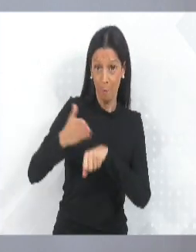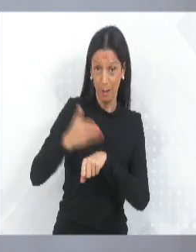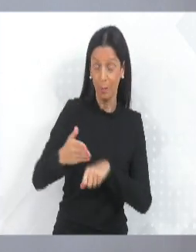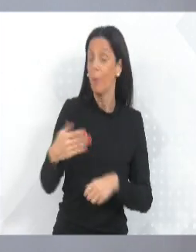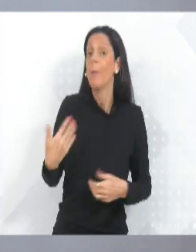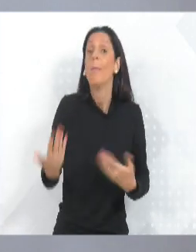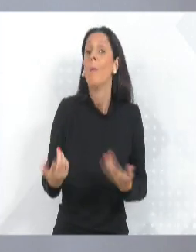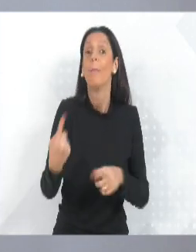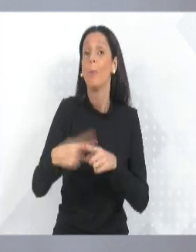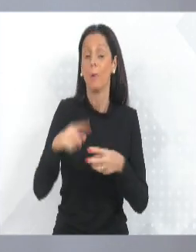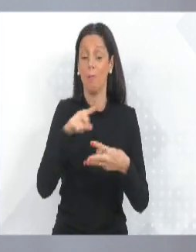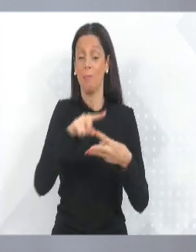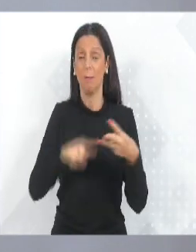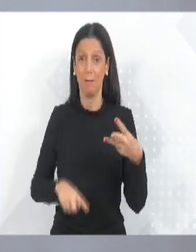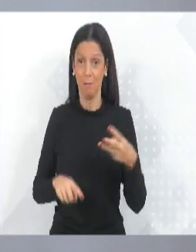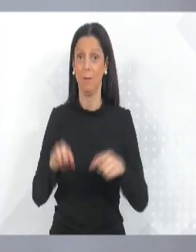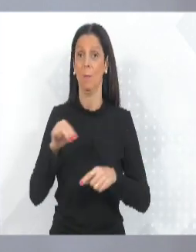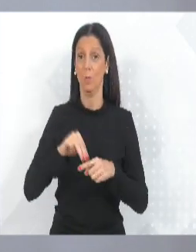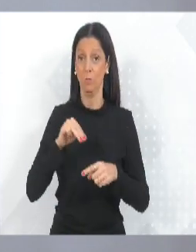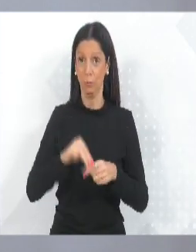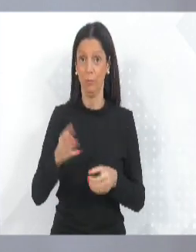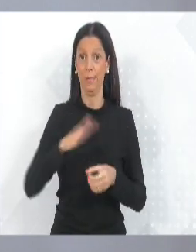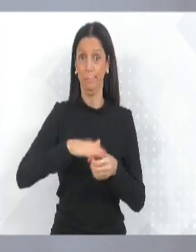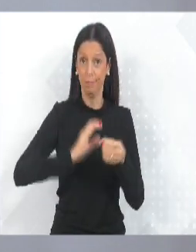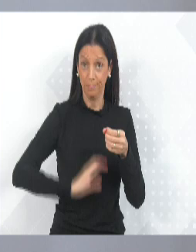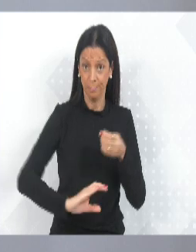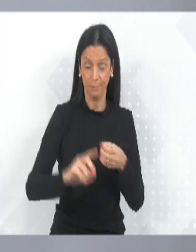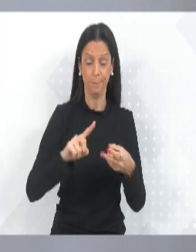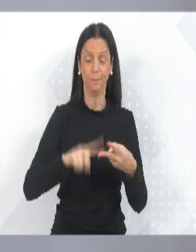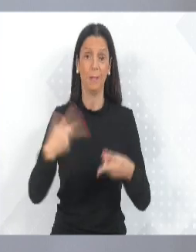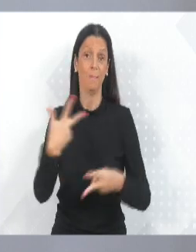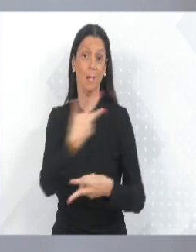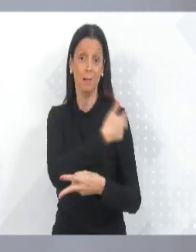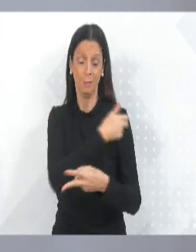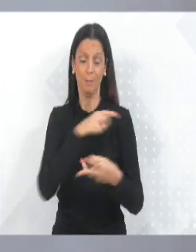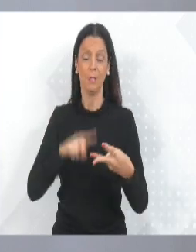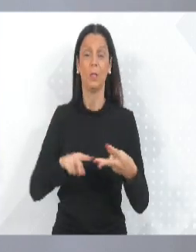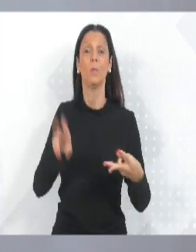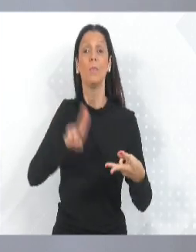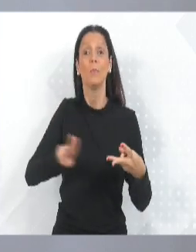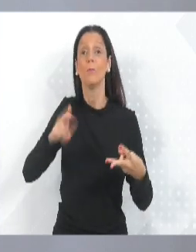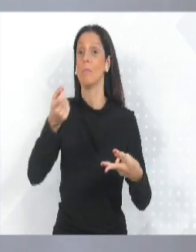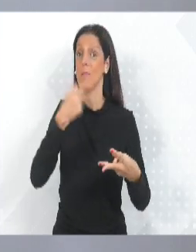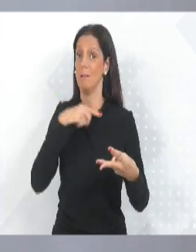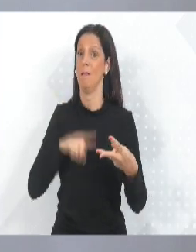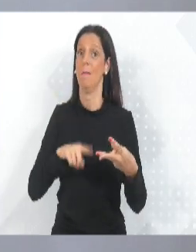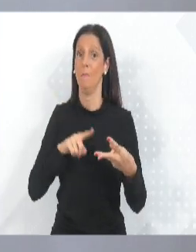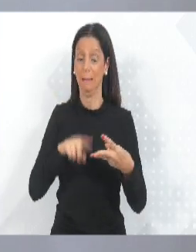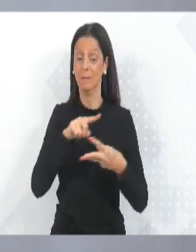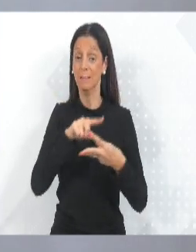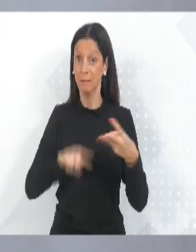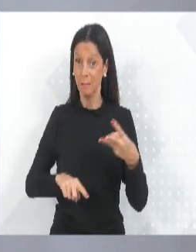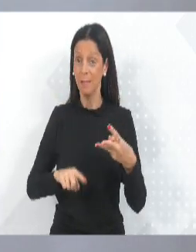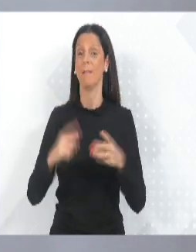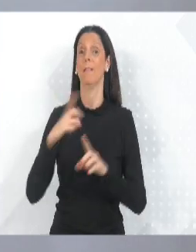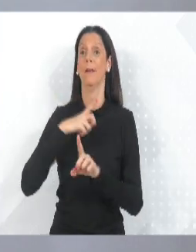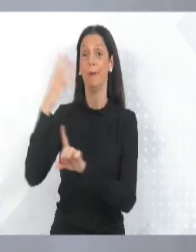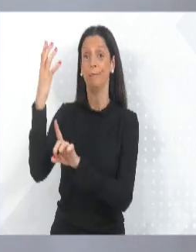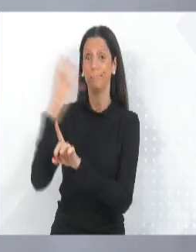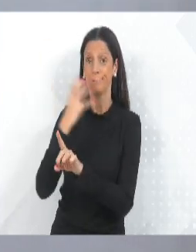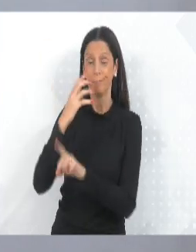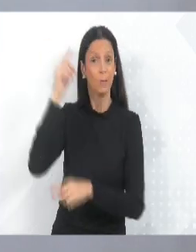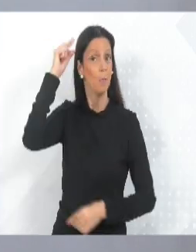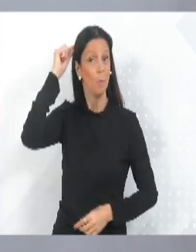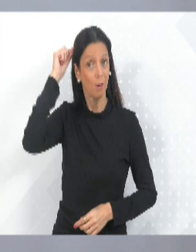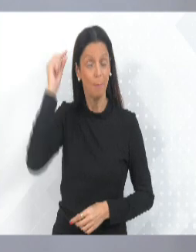motivos saneamento básico vacina e antibiótico esses três fatores deixaram chegar até aqui e